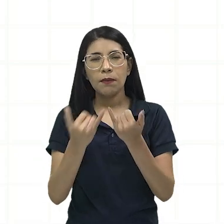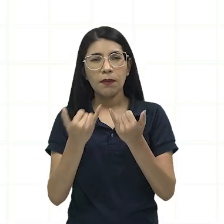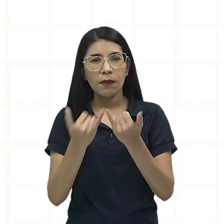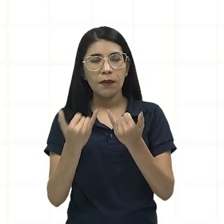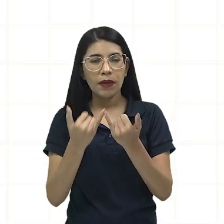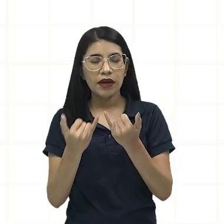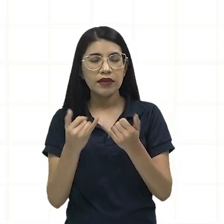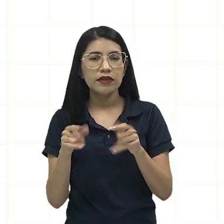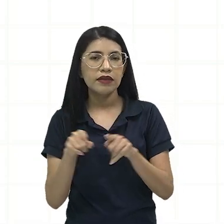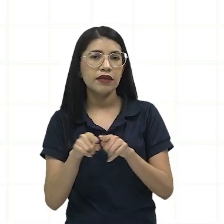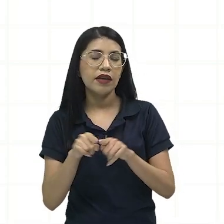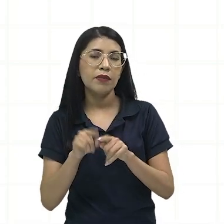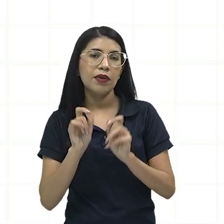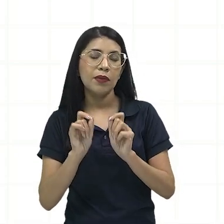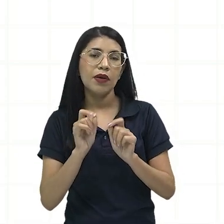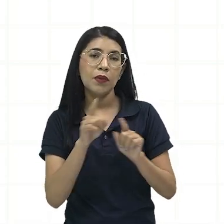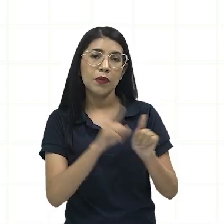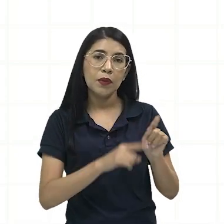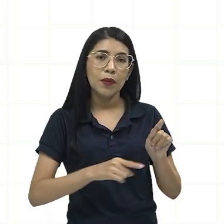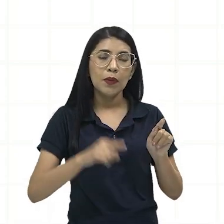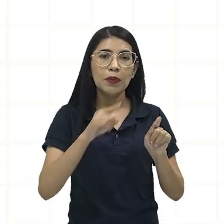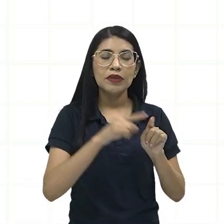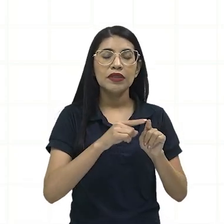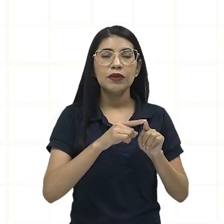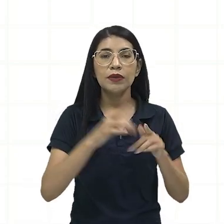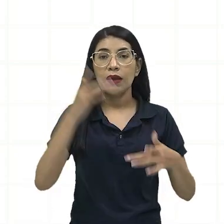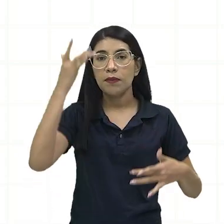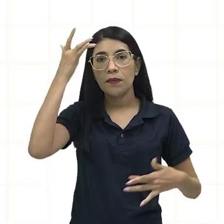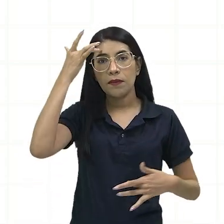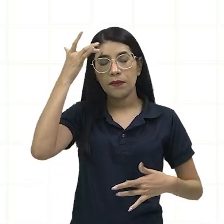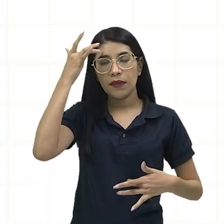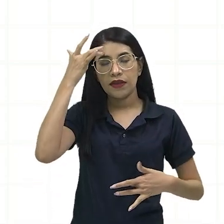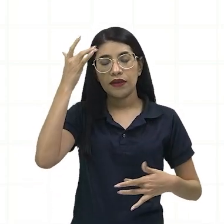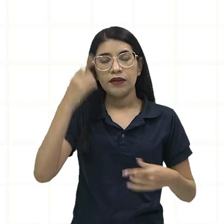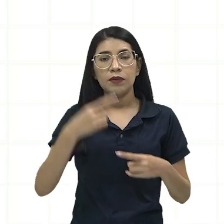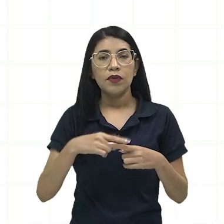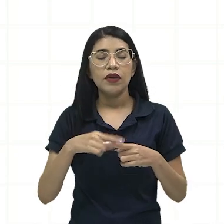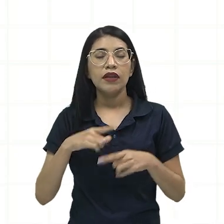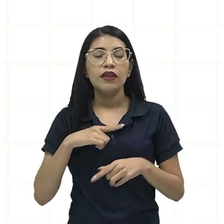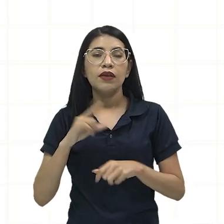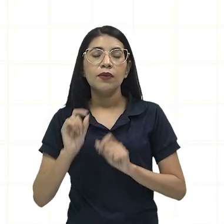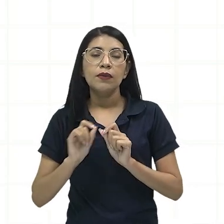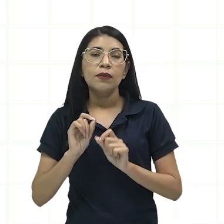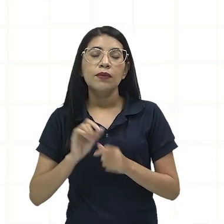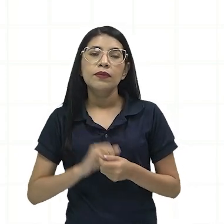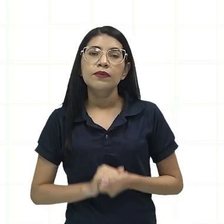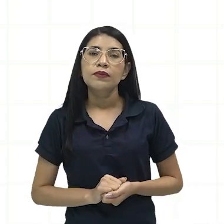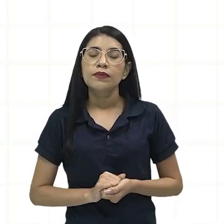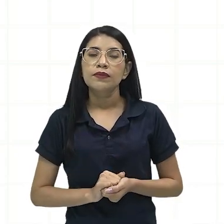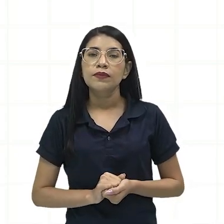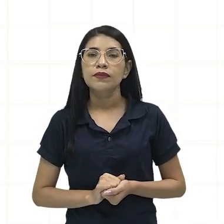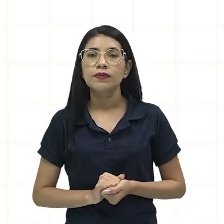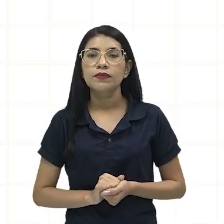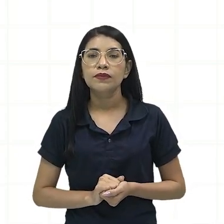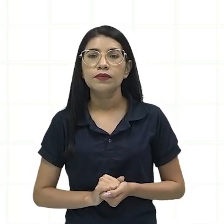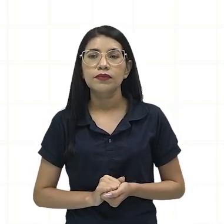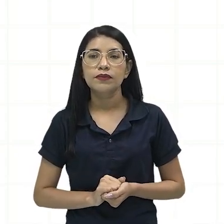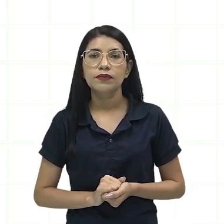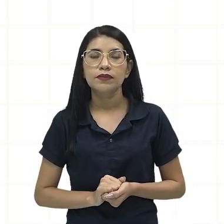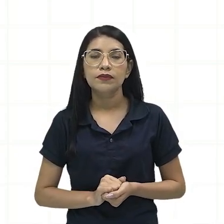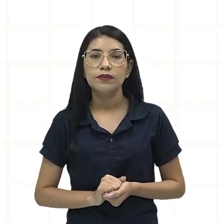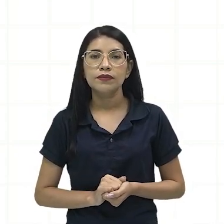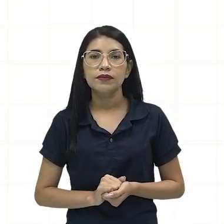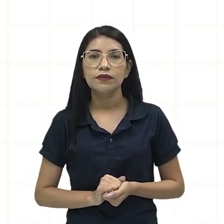com o da malária, porque nós temos a participação, nós temos na